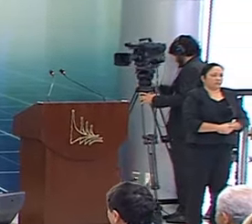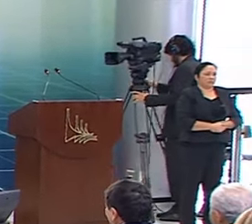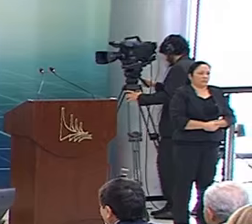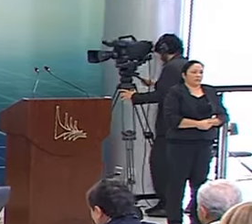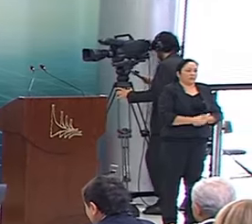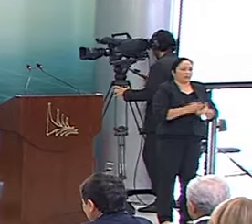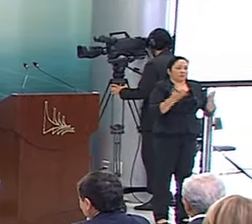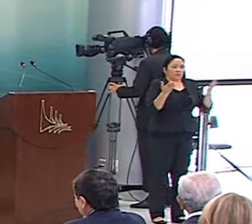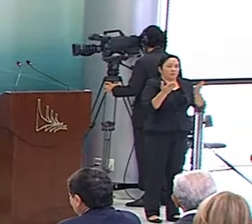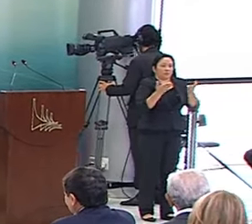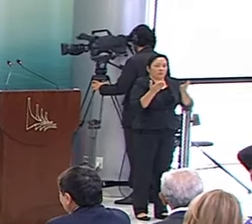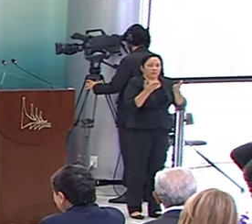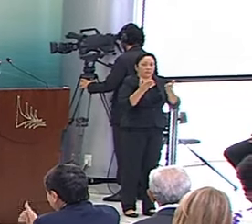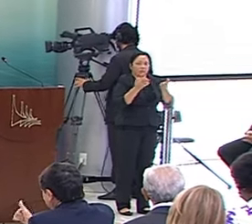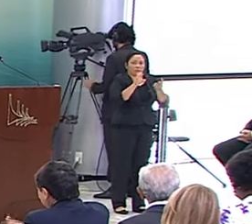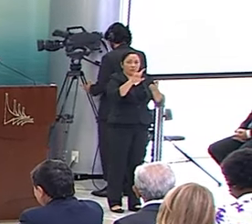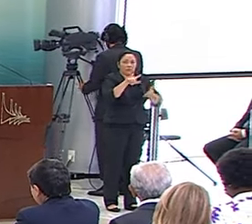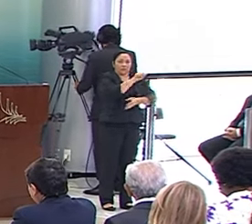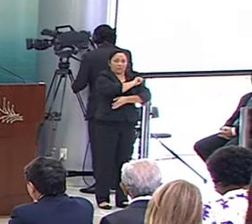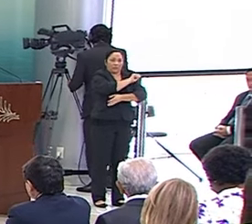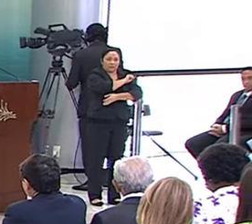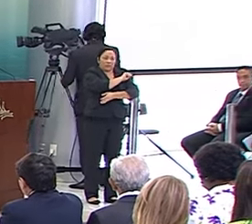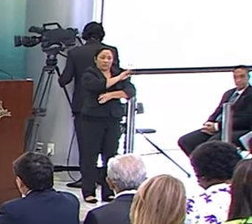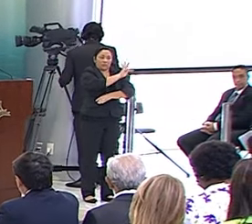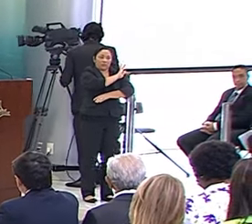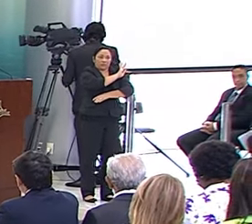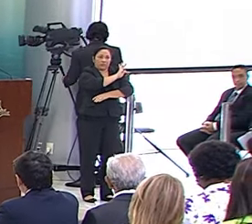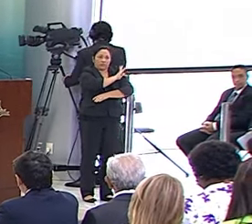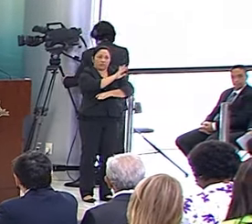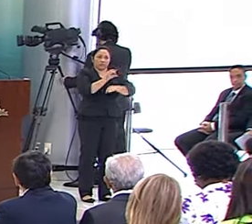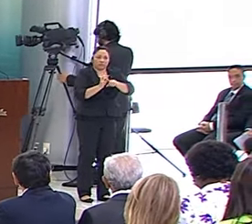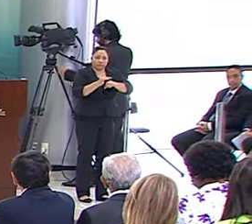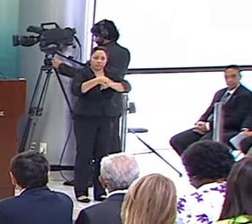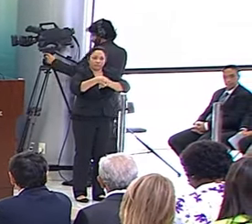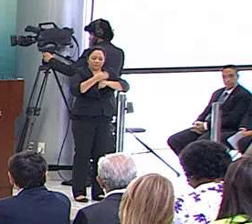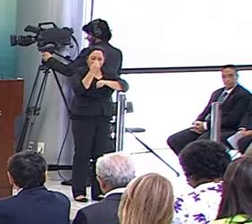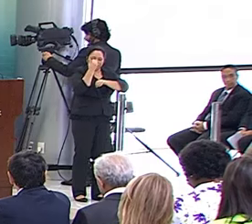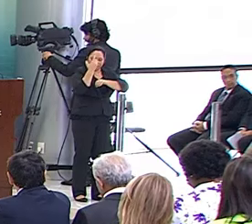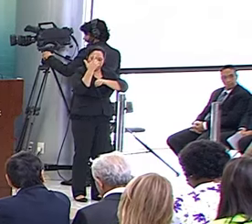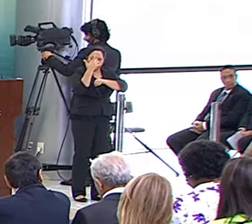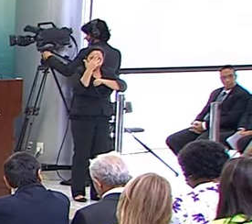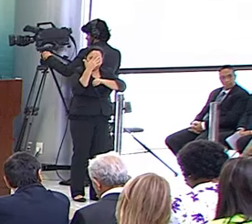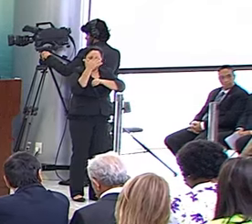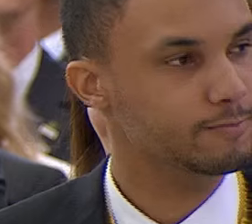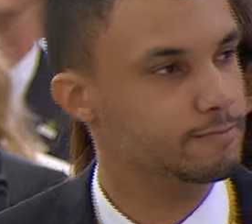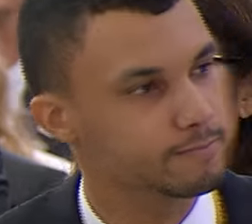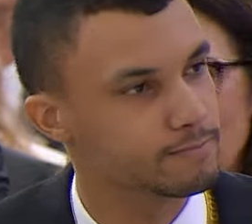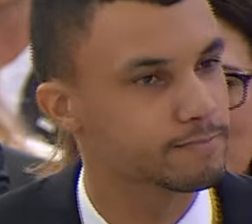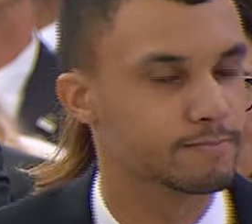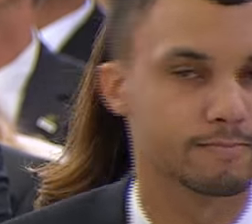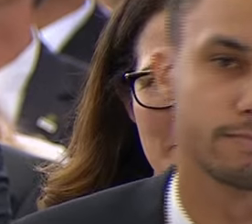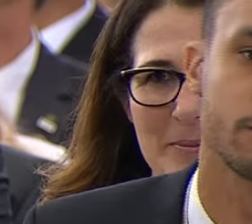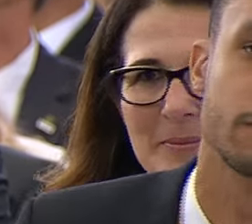Nesse momento, o ex-aluno do curso técnico em joalheria e modelagem de joias, medalha de ouro em